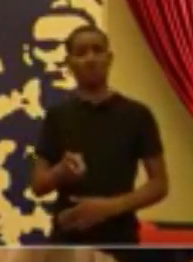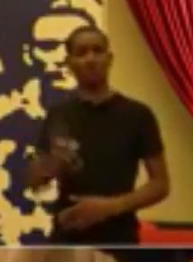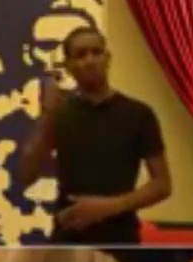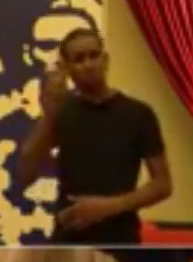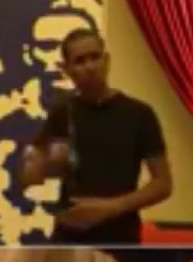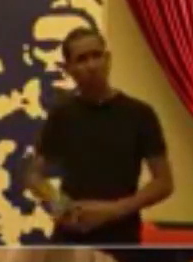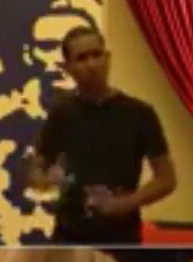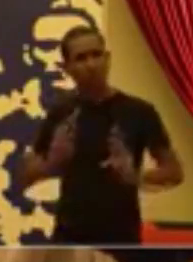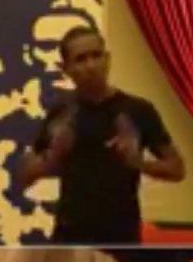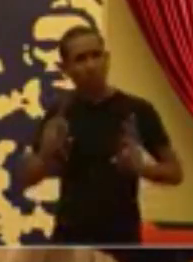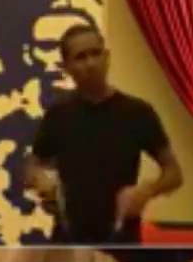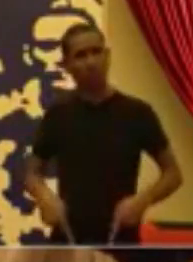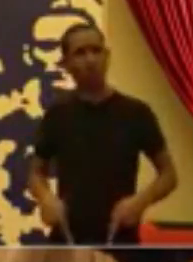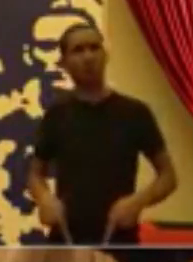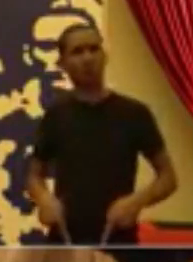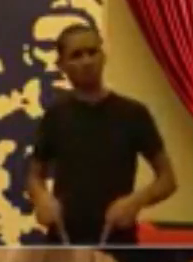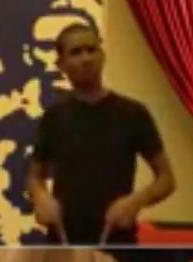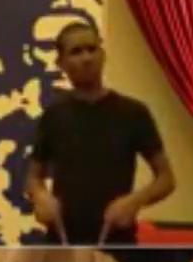direitos humanos,